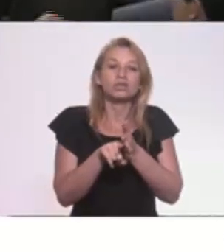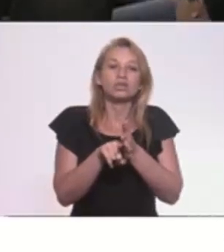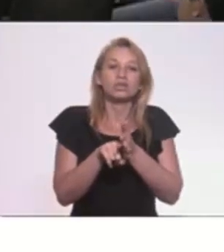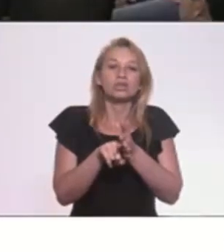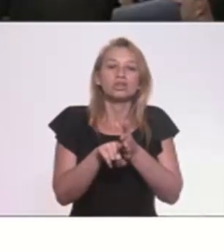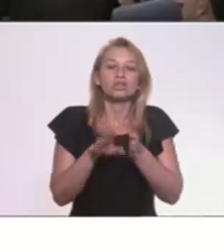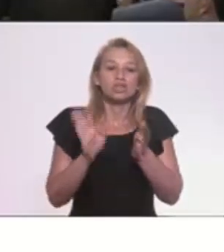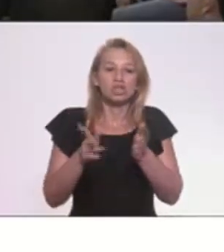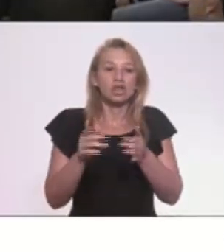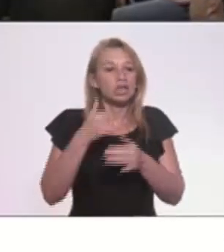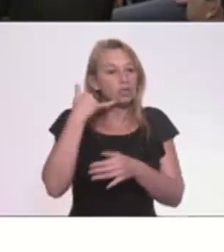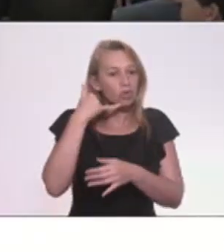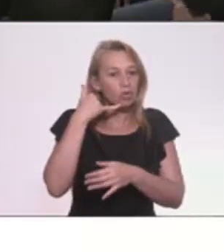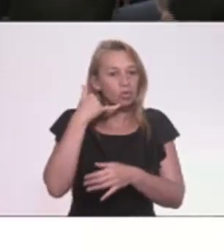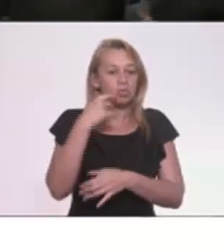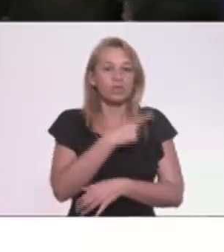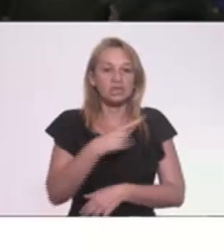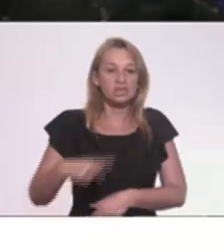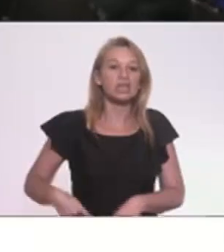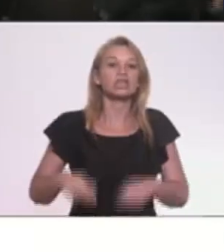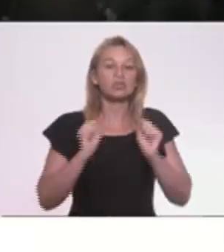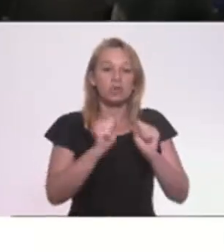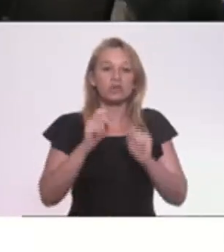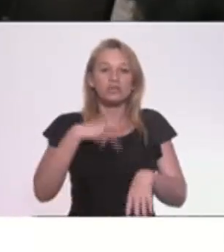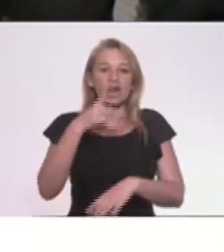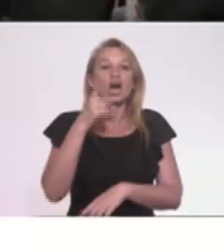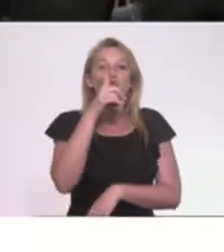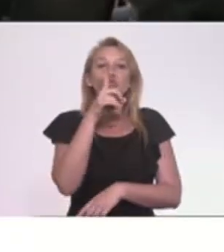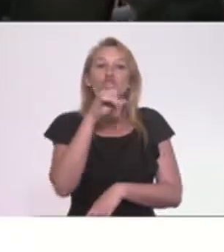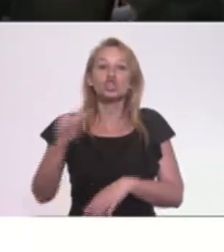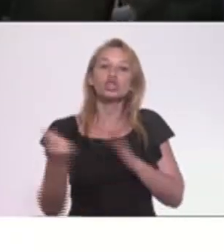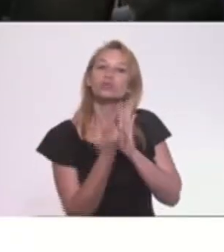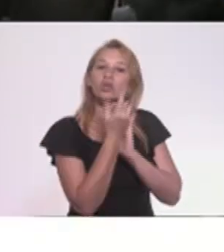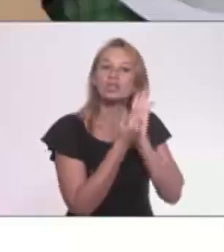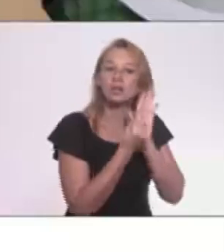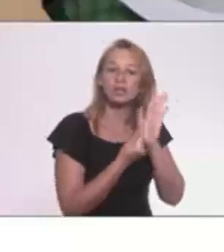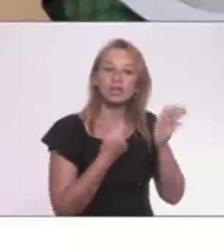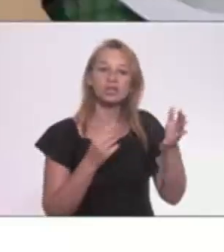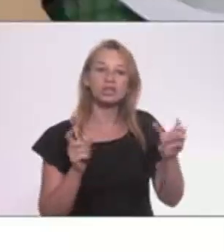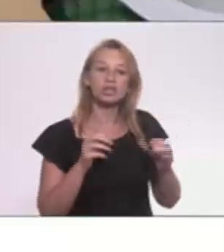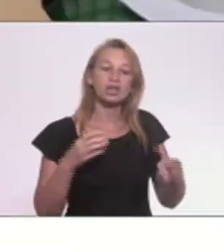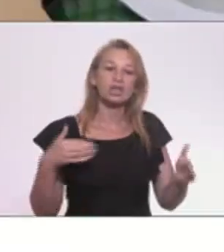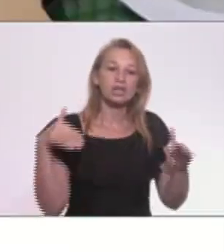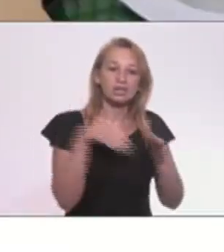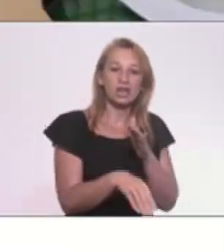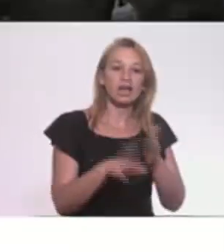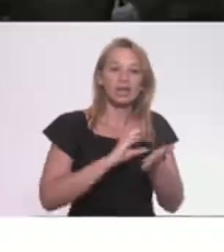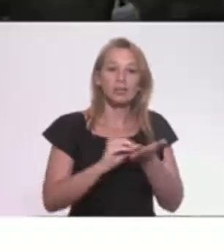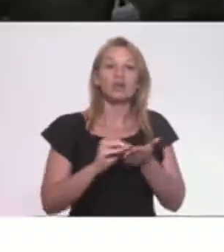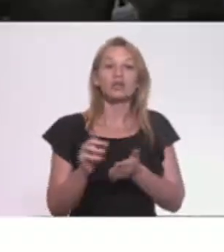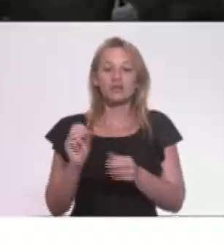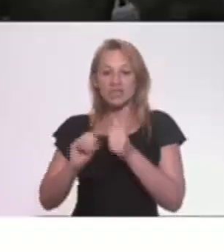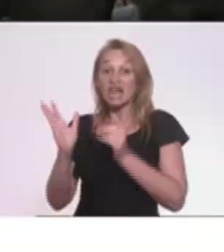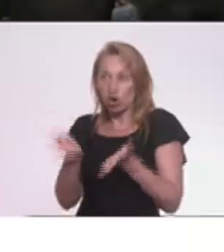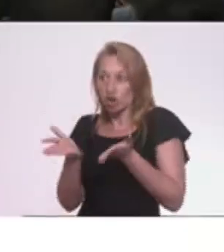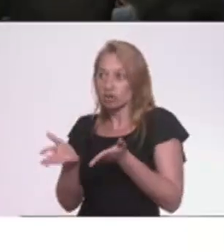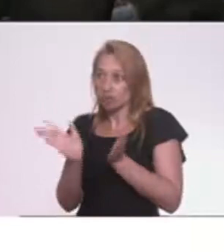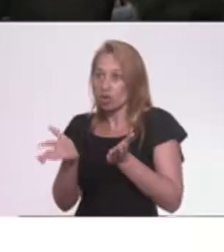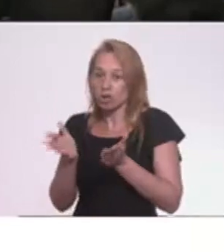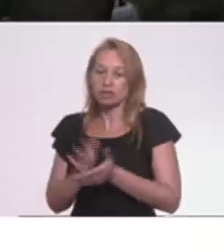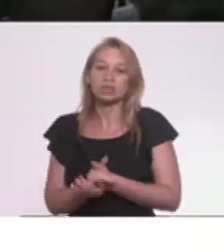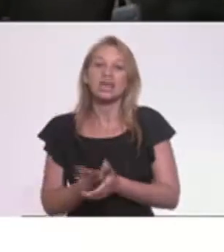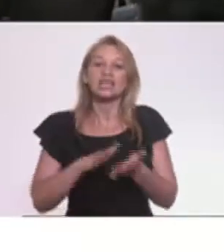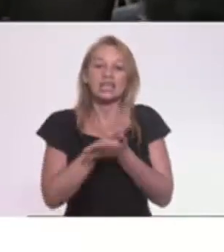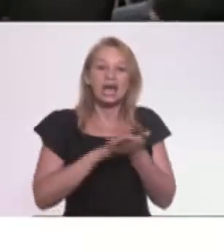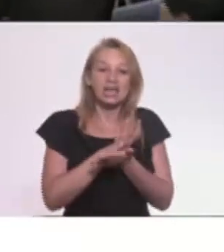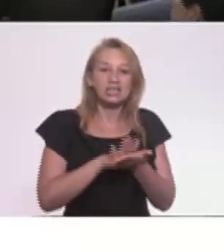com o presidente, pode nos informar o dia que o orçamento irá à pauta, se é terça ou quarta? Vou fazer agora.